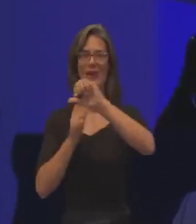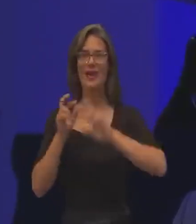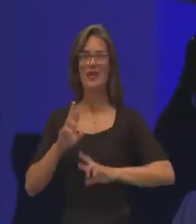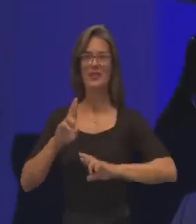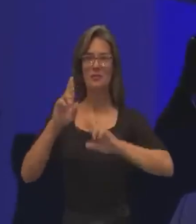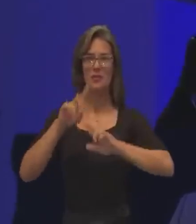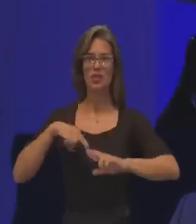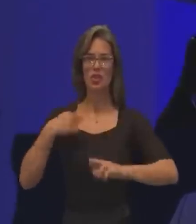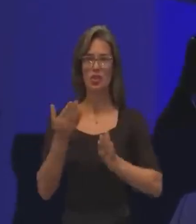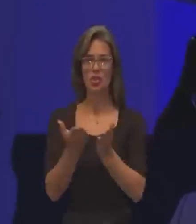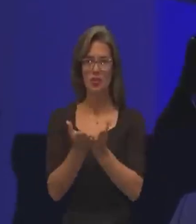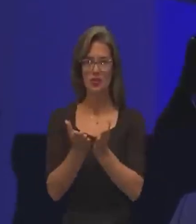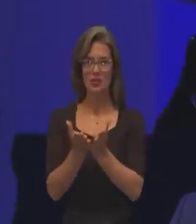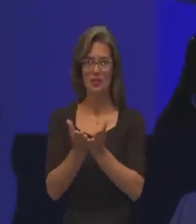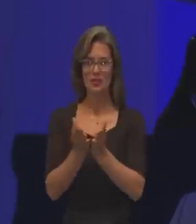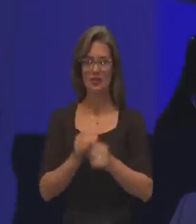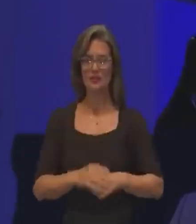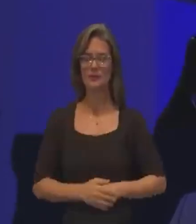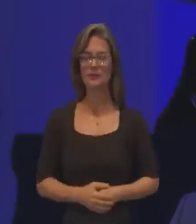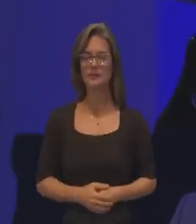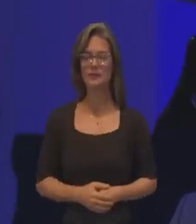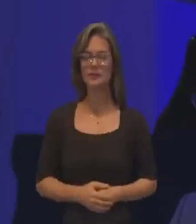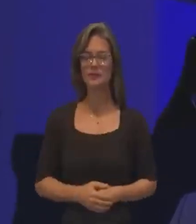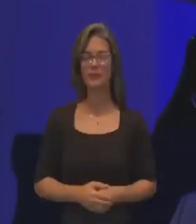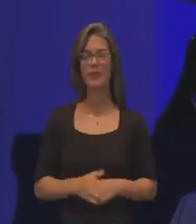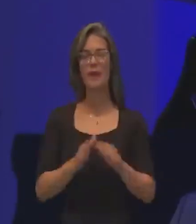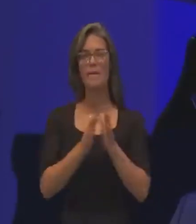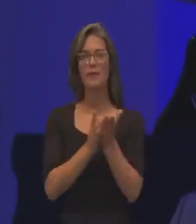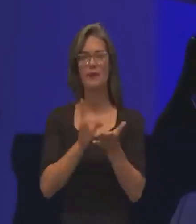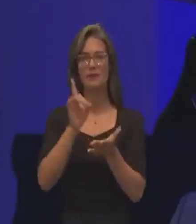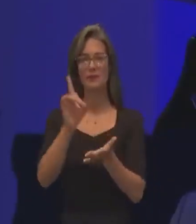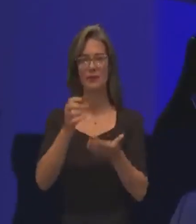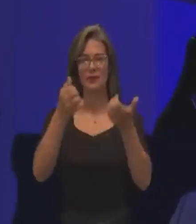Assim, portanto, nos diz a palavra do Senhor.